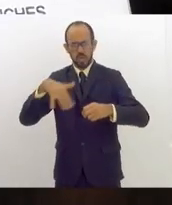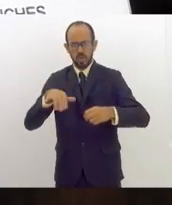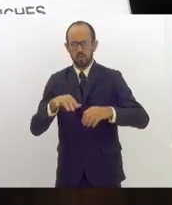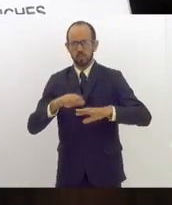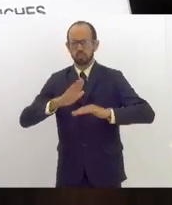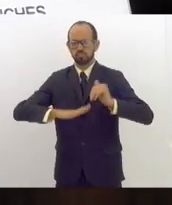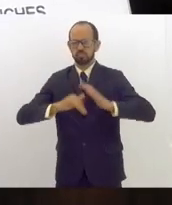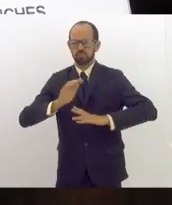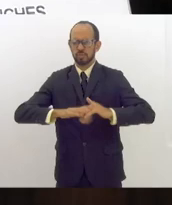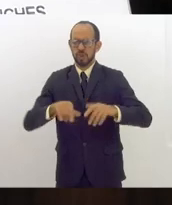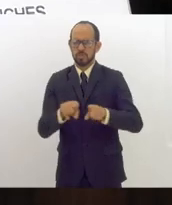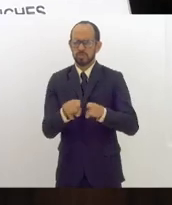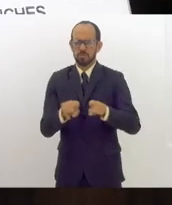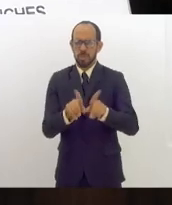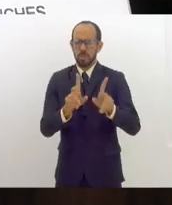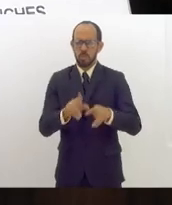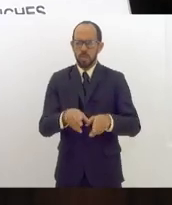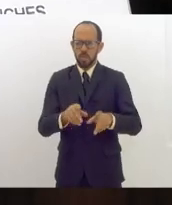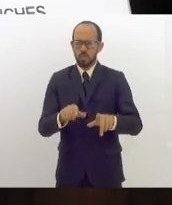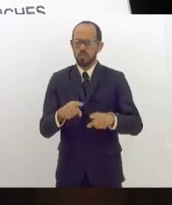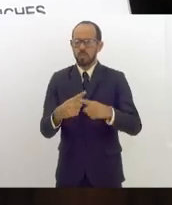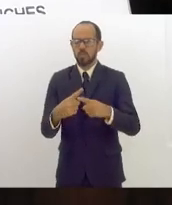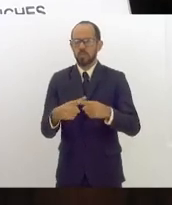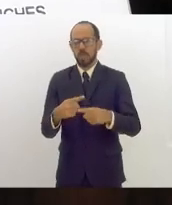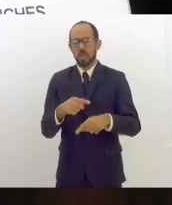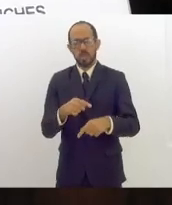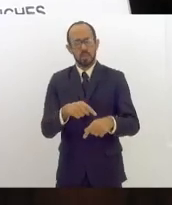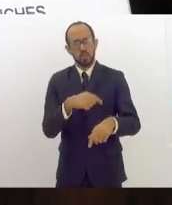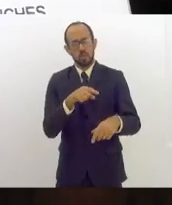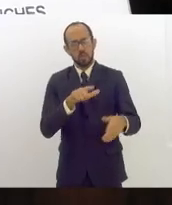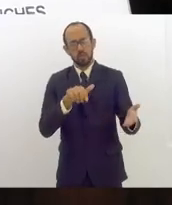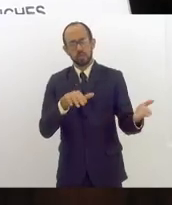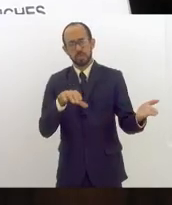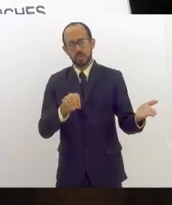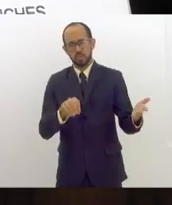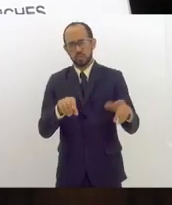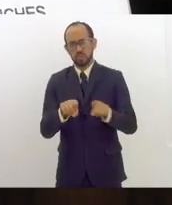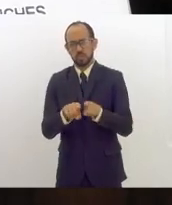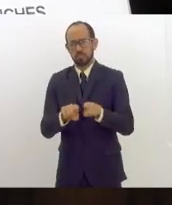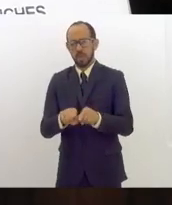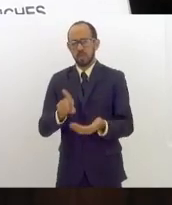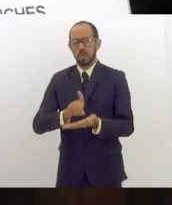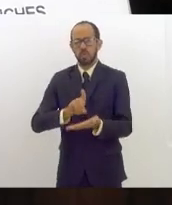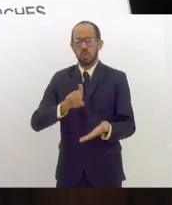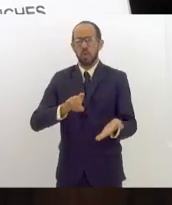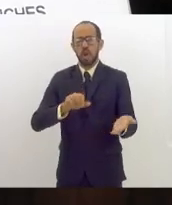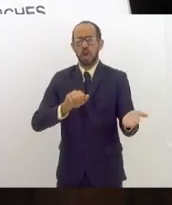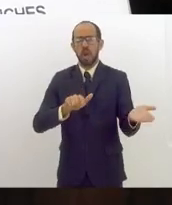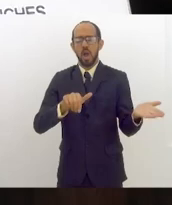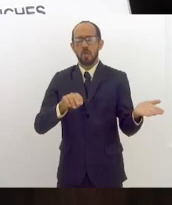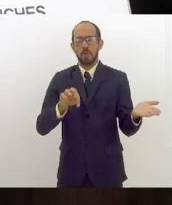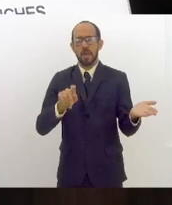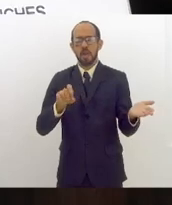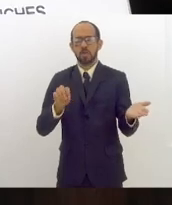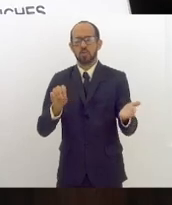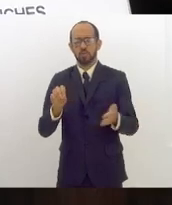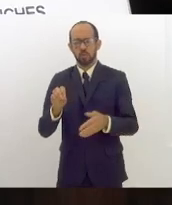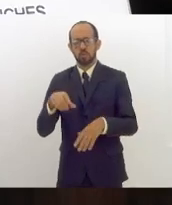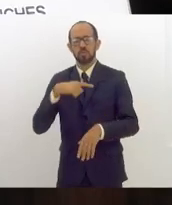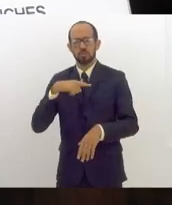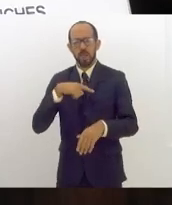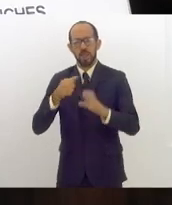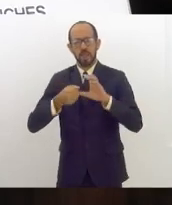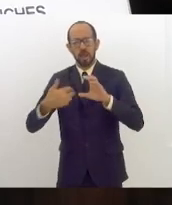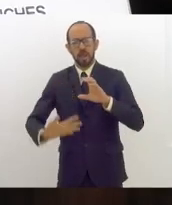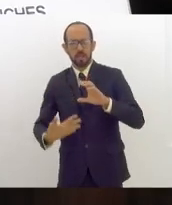porque o tanto Luciano quanto Doutor Alberto Simonetti eles reúne algumas características similares